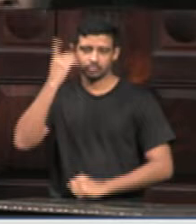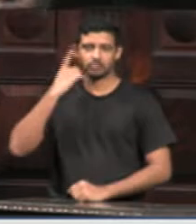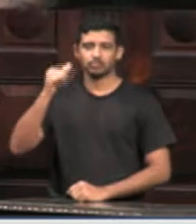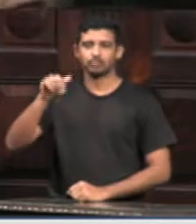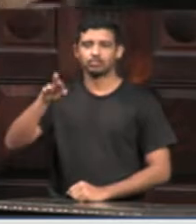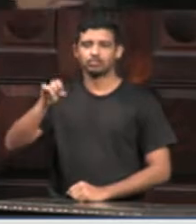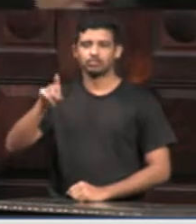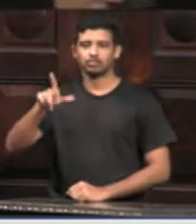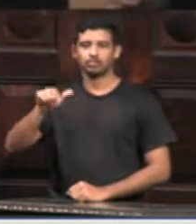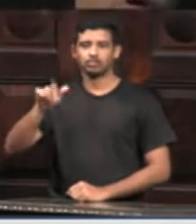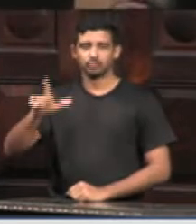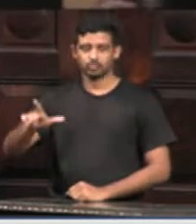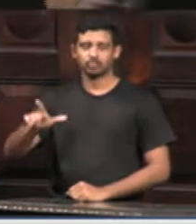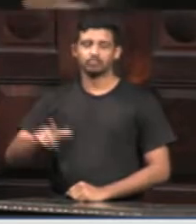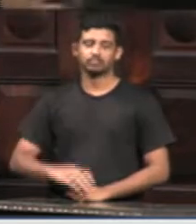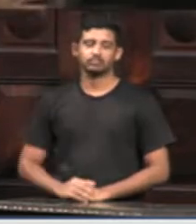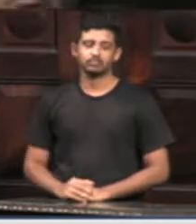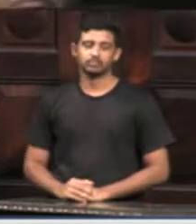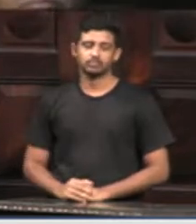cadastro estadual de